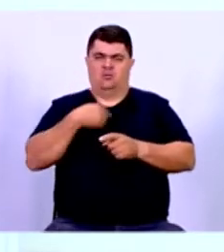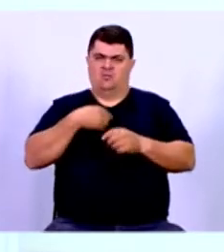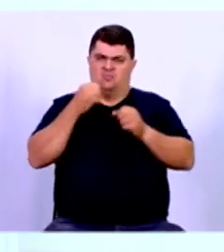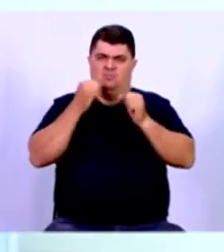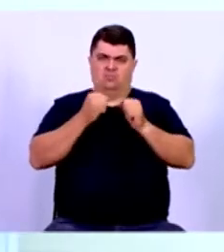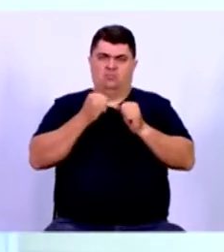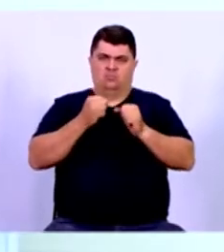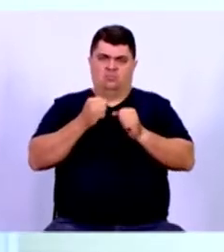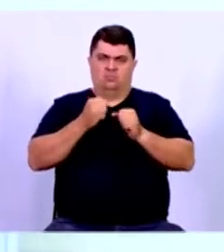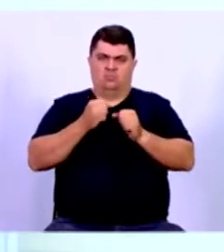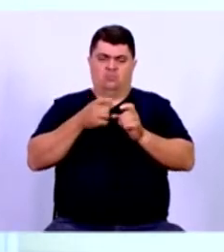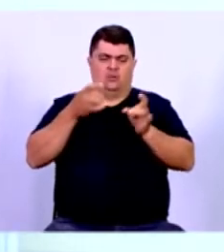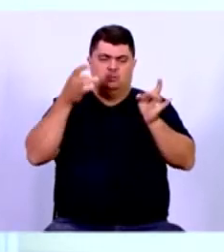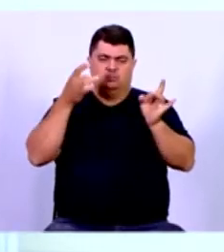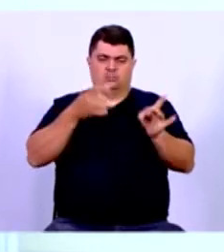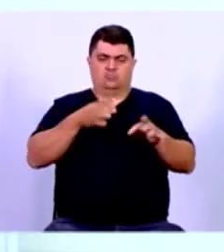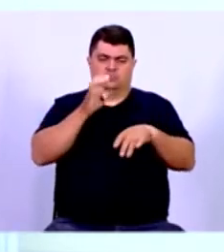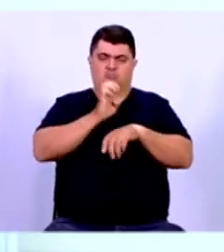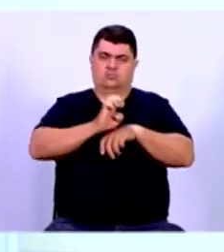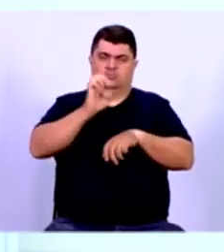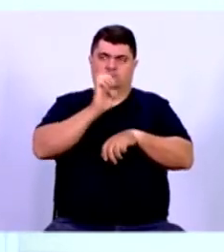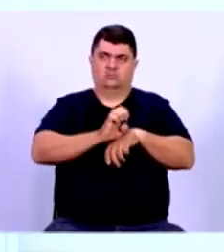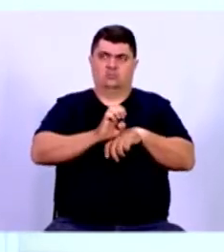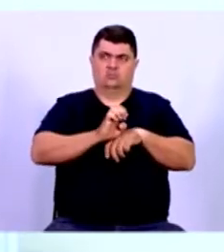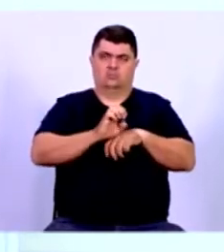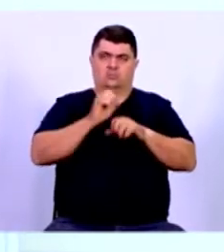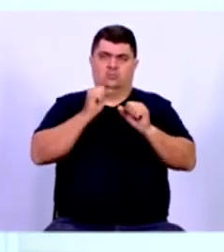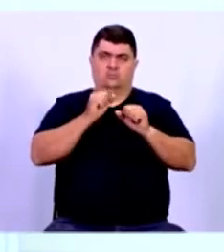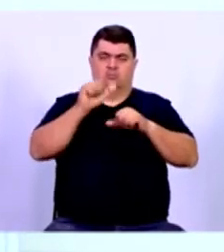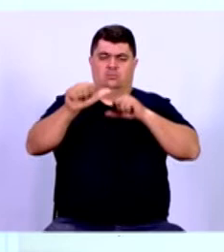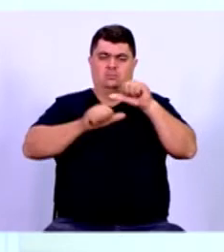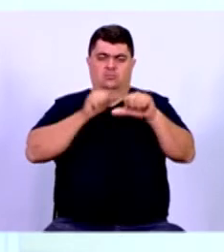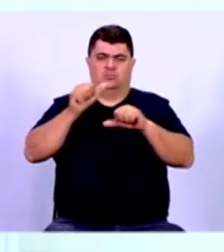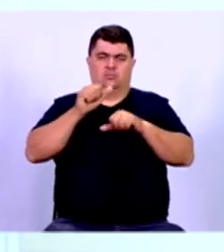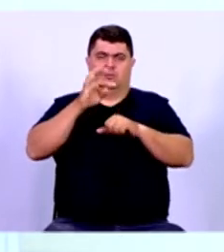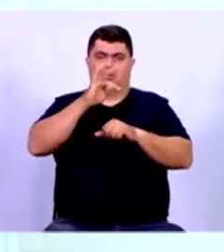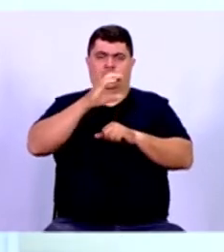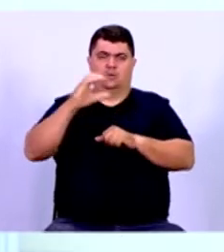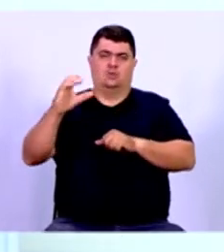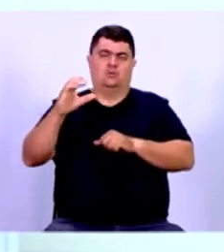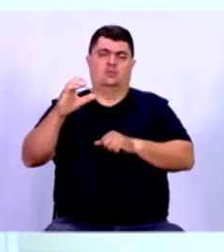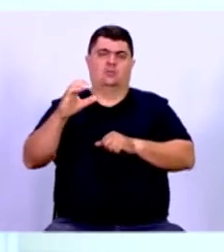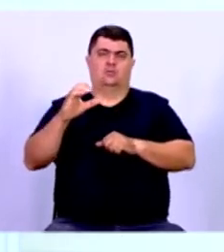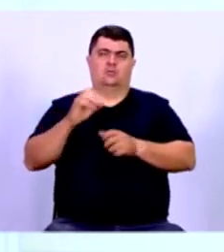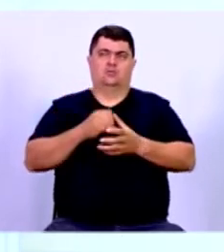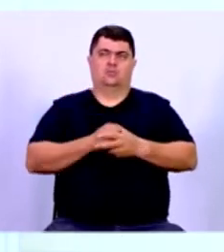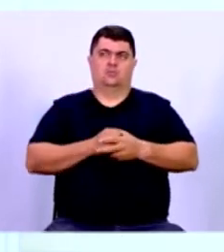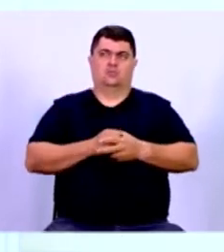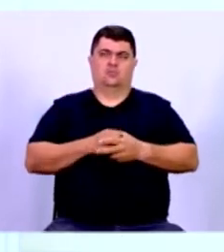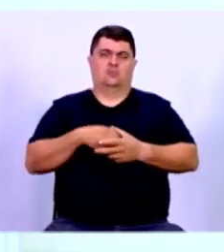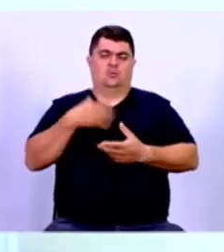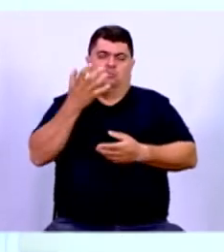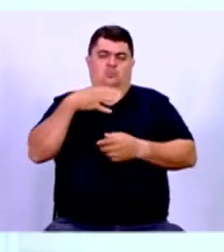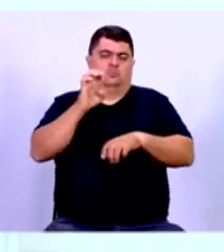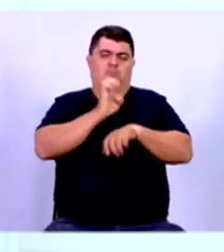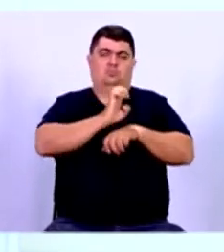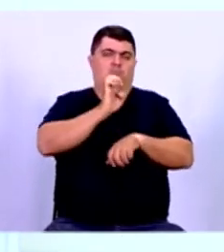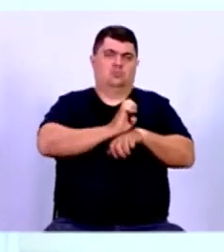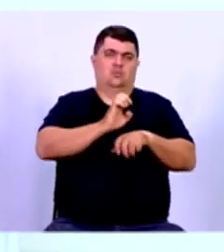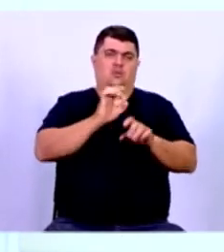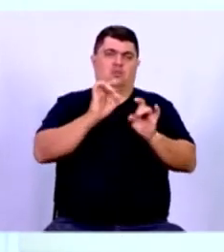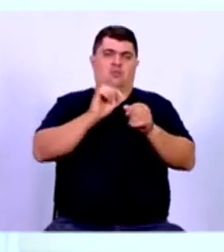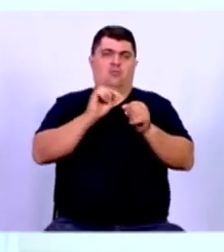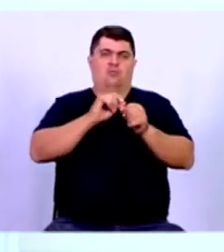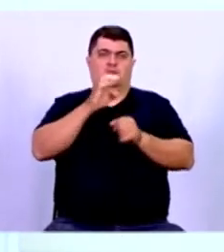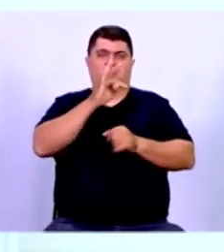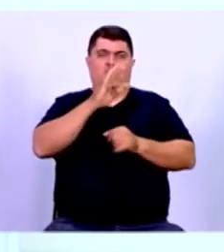posso dispensar a realização do estágio? Posso trocar por um TCC? Ou eu posso, não, eu não quero fazer estágio. Eu acho que eu vou fazer